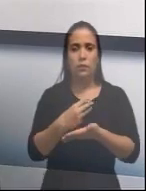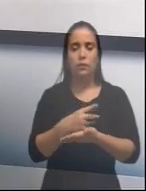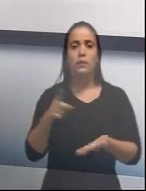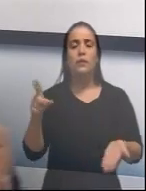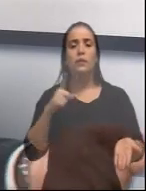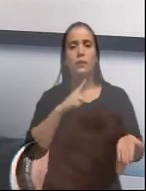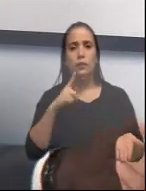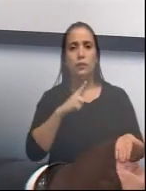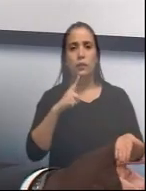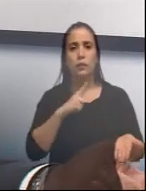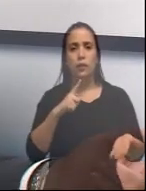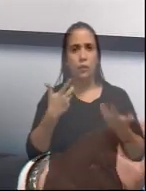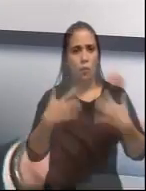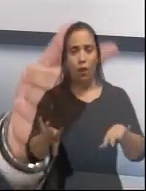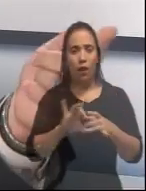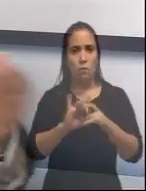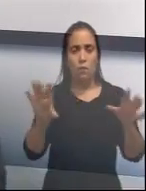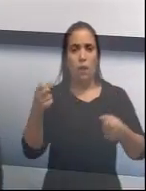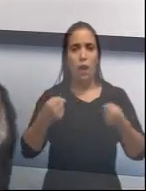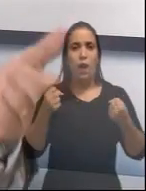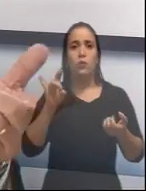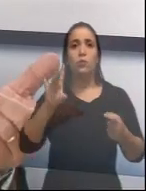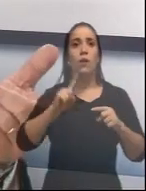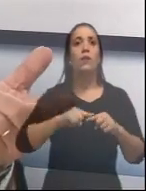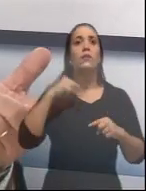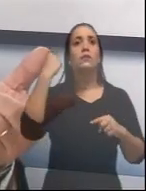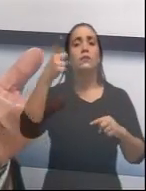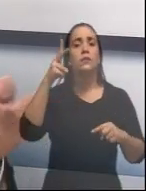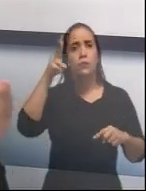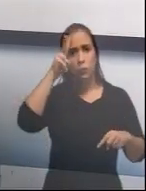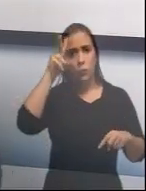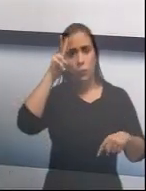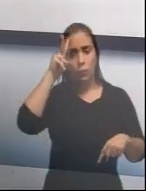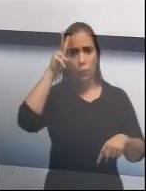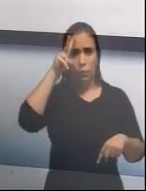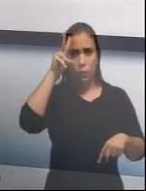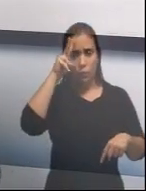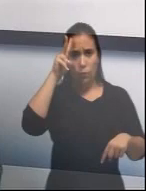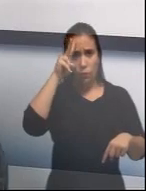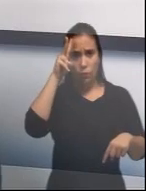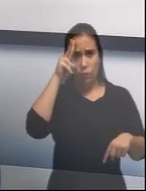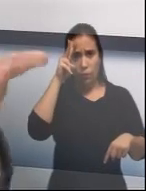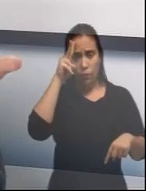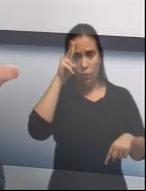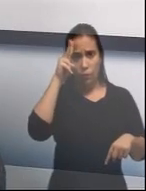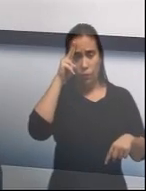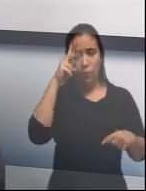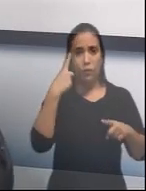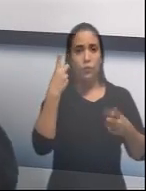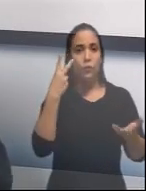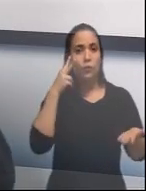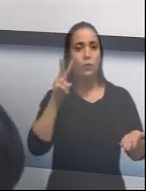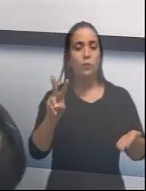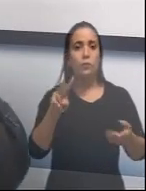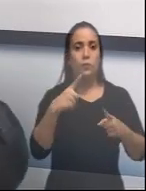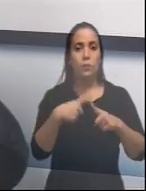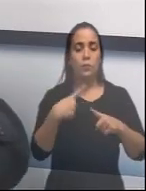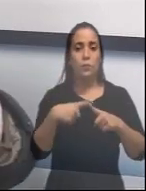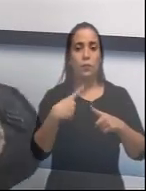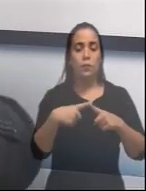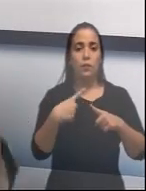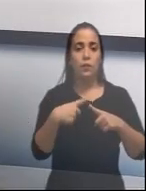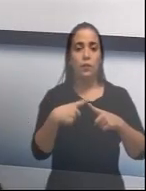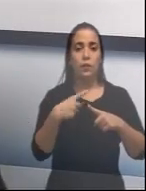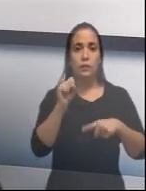Que recebeu o carro, não queria liberar o carro não, queria liberar só segunda-feira, depois que passasse os 2 dias, porque depois de 6 horas